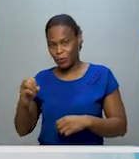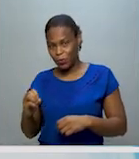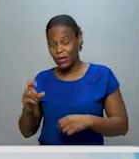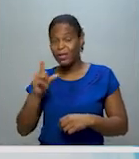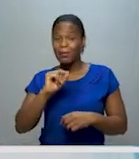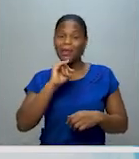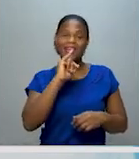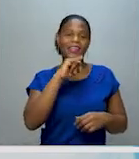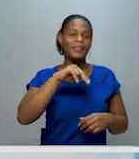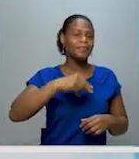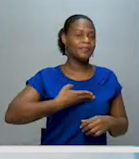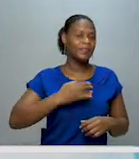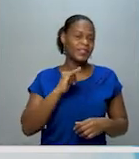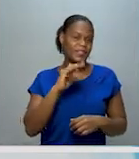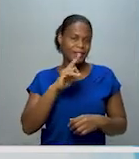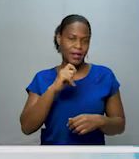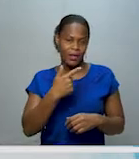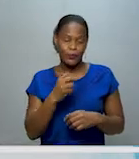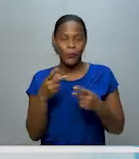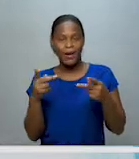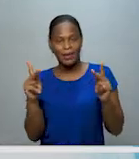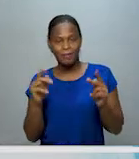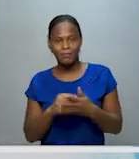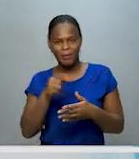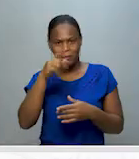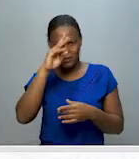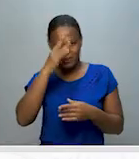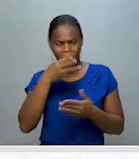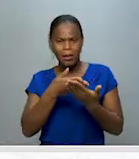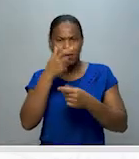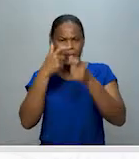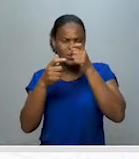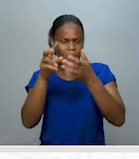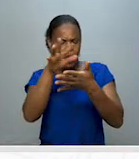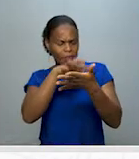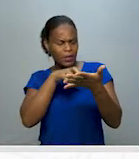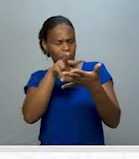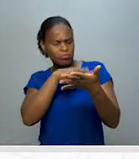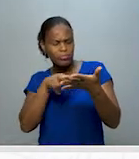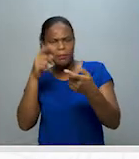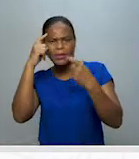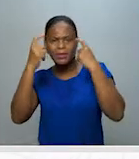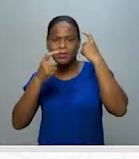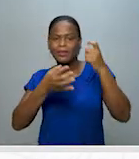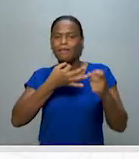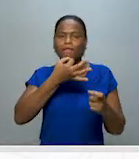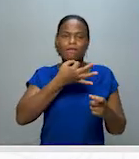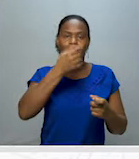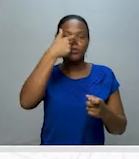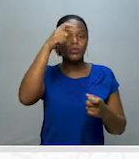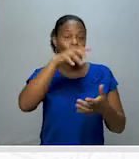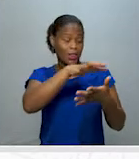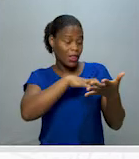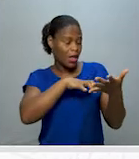sabe que para dar a conhecer ao leitor os pensamentos e as falas das